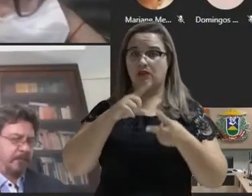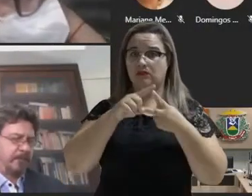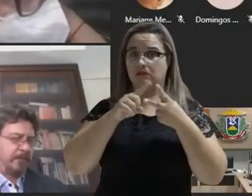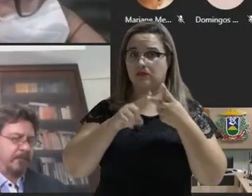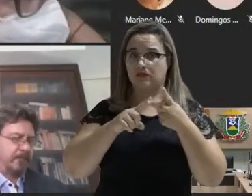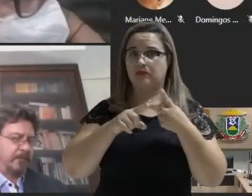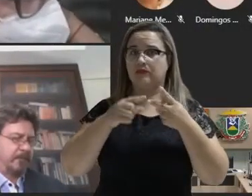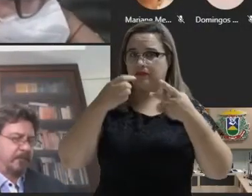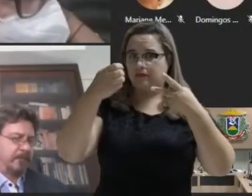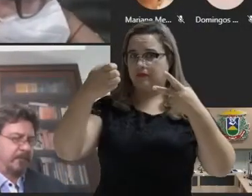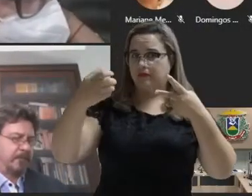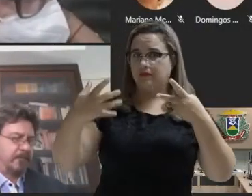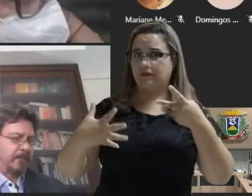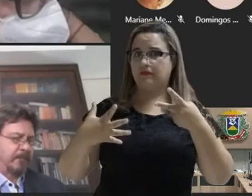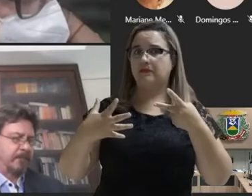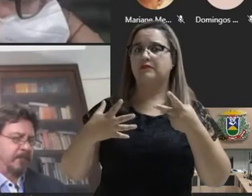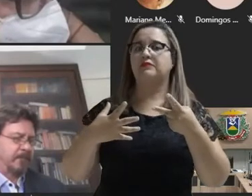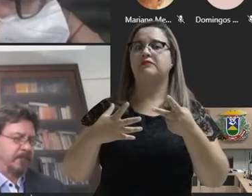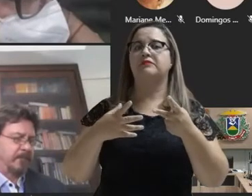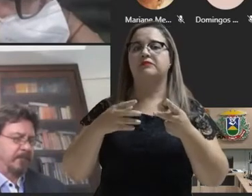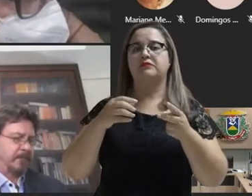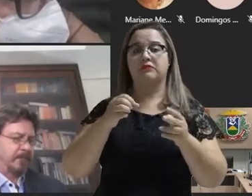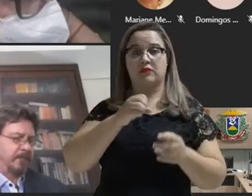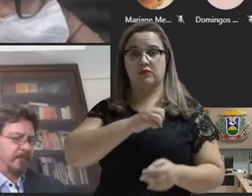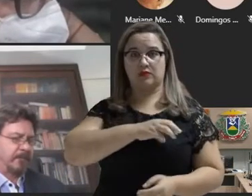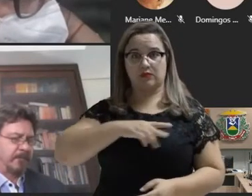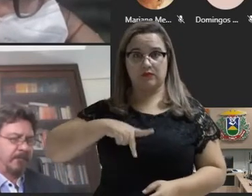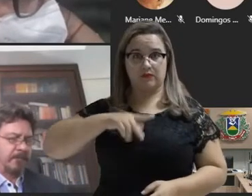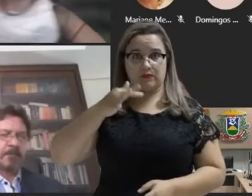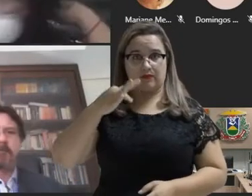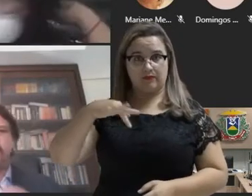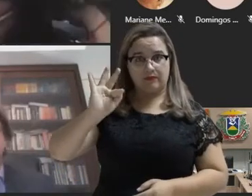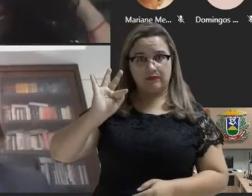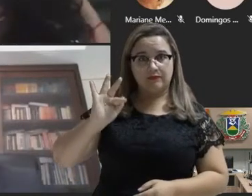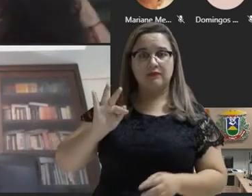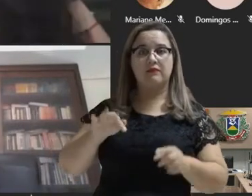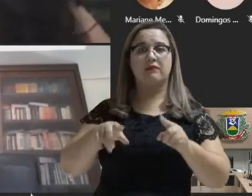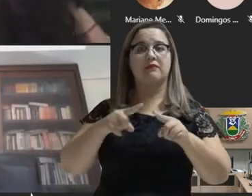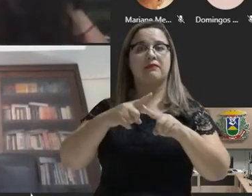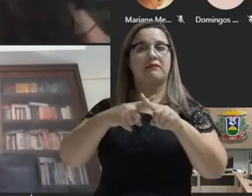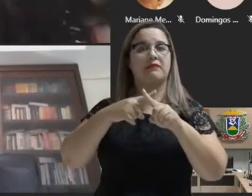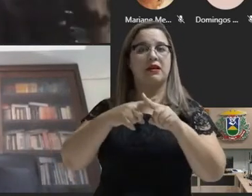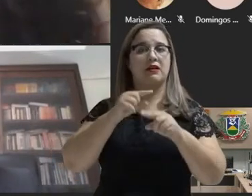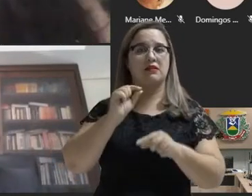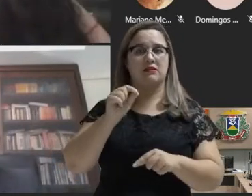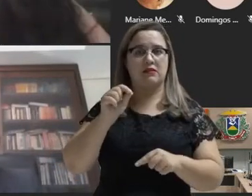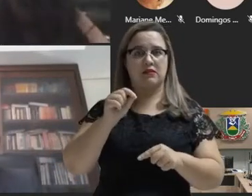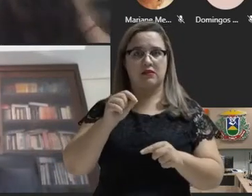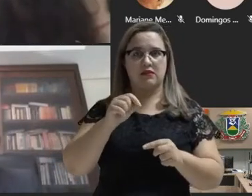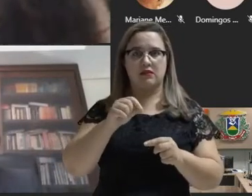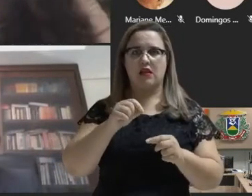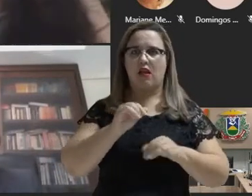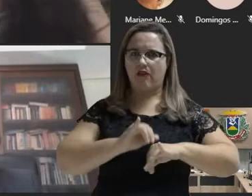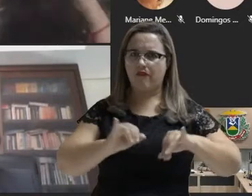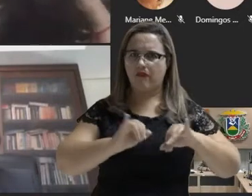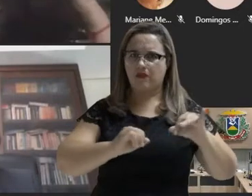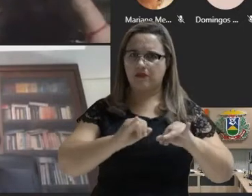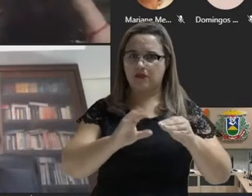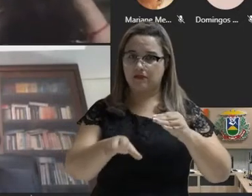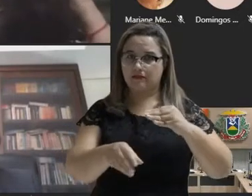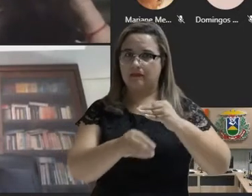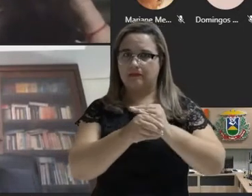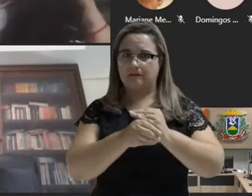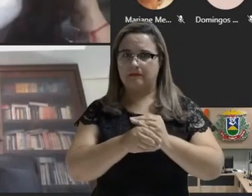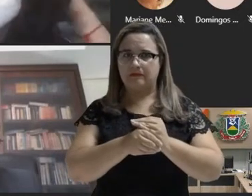declínios de atribuição, né, para o Ministério Público Federal, mas é dentro daquela matéria tradicional, coloquial que a gente faz assim, e o resto todos